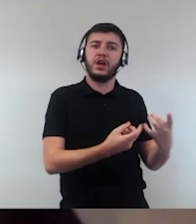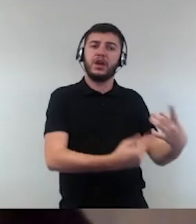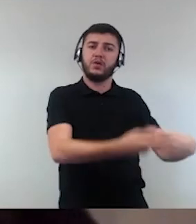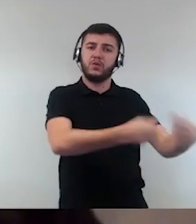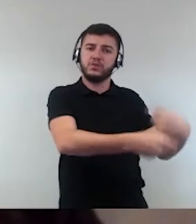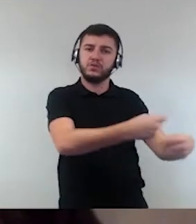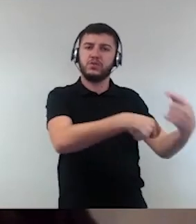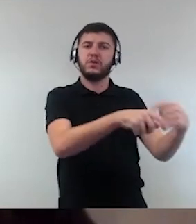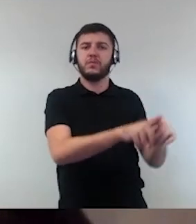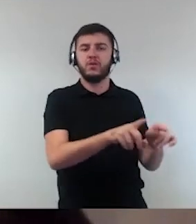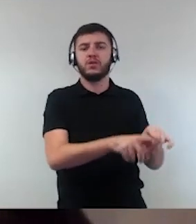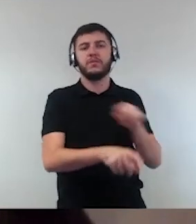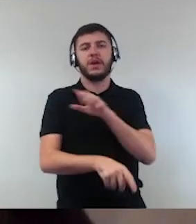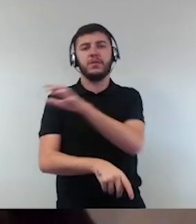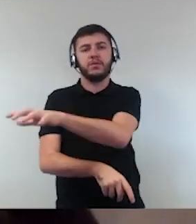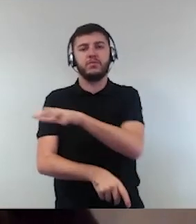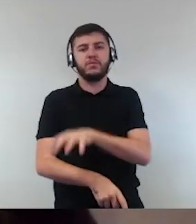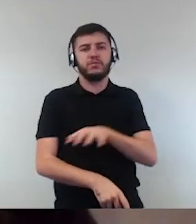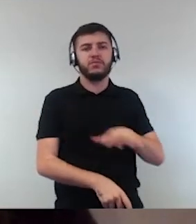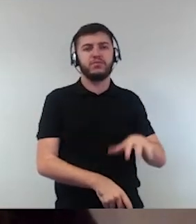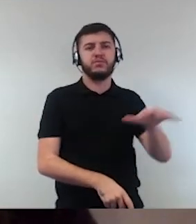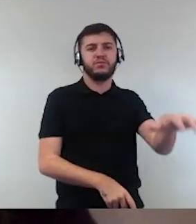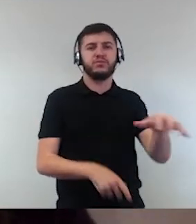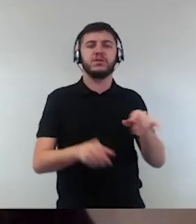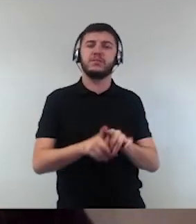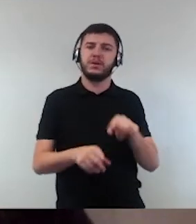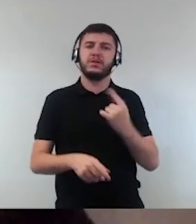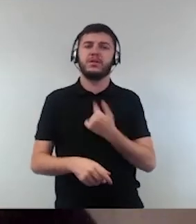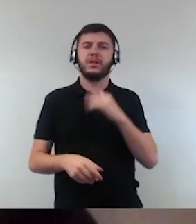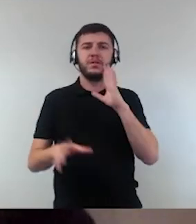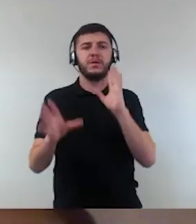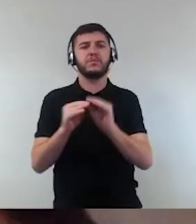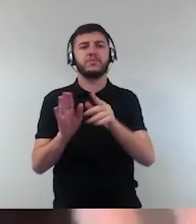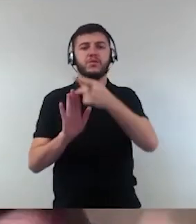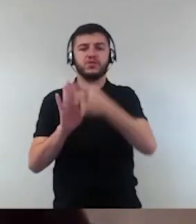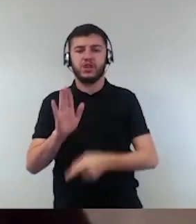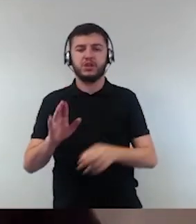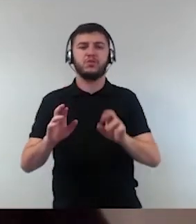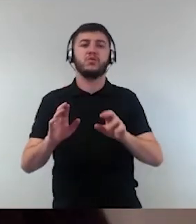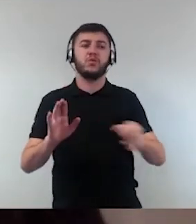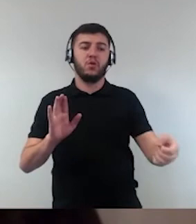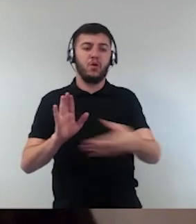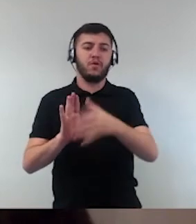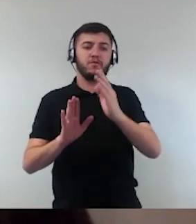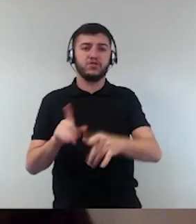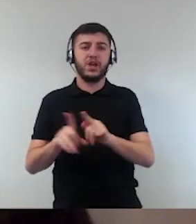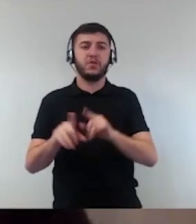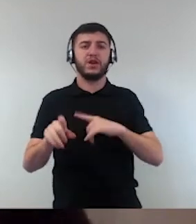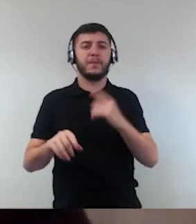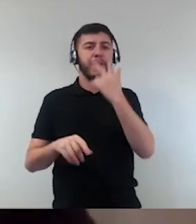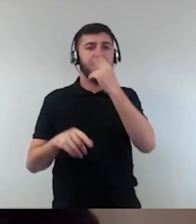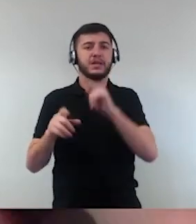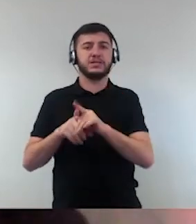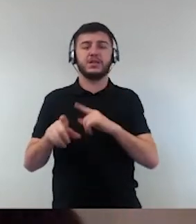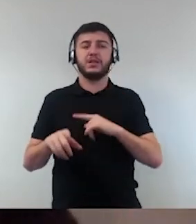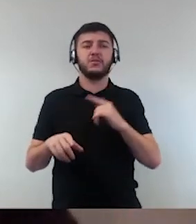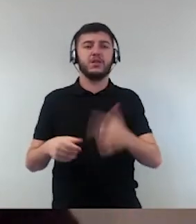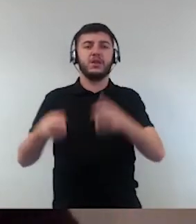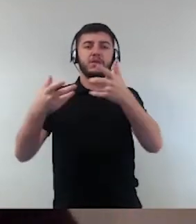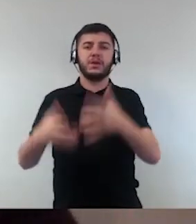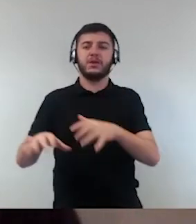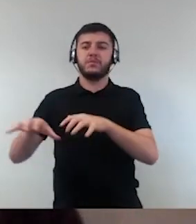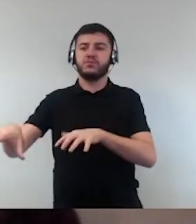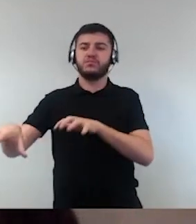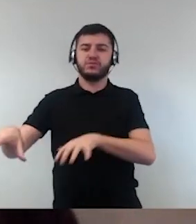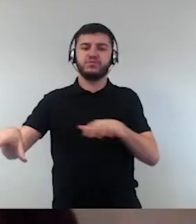achar injustiçado nesse novo projeto que está por aí. Mas só terminando aqui minhas colocações, eu acho sim que a